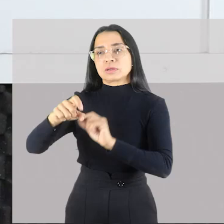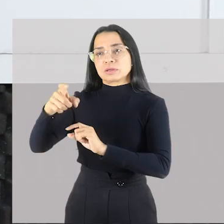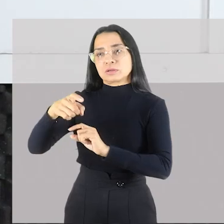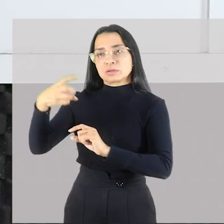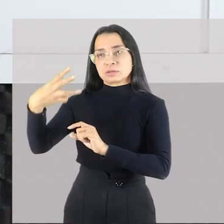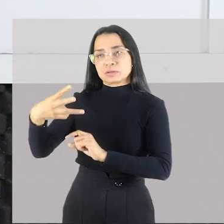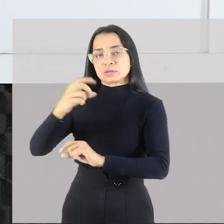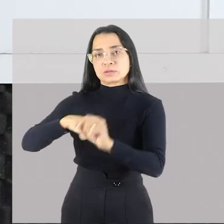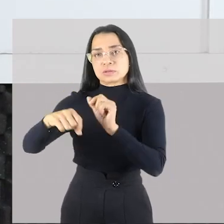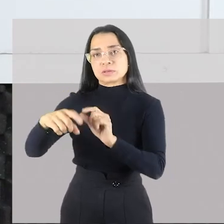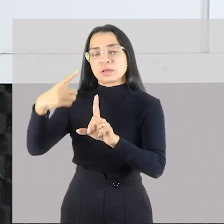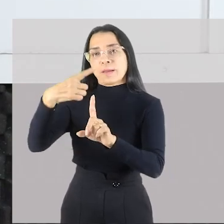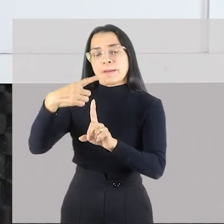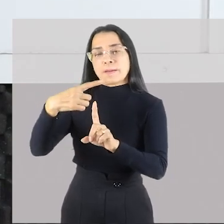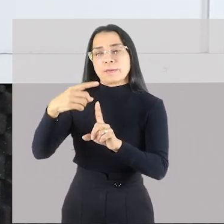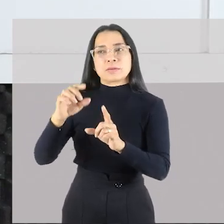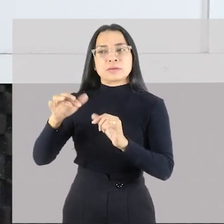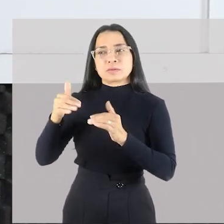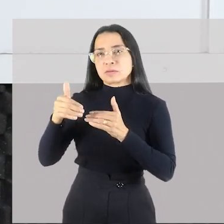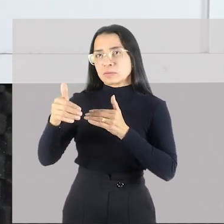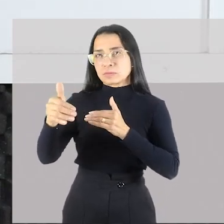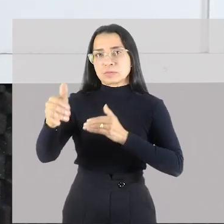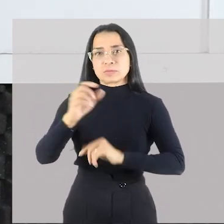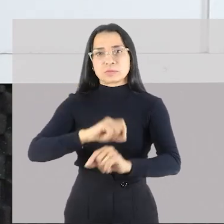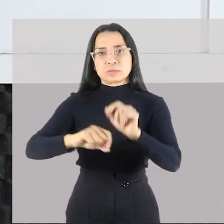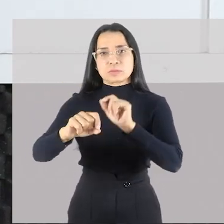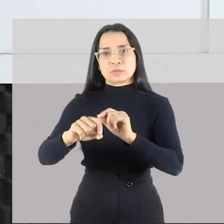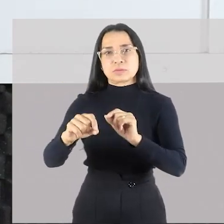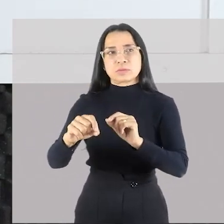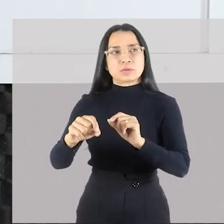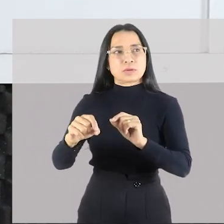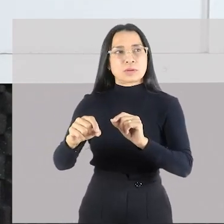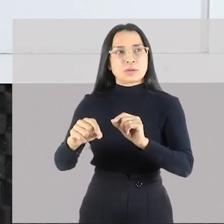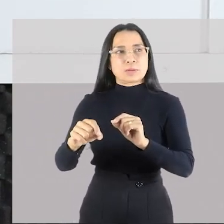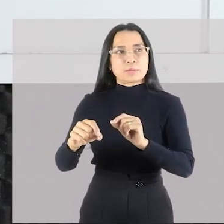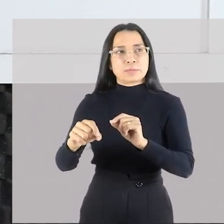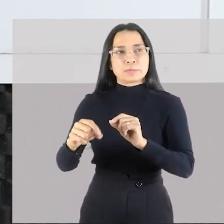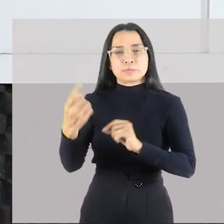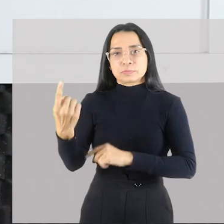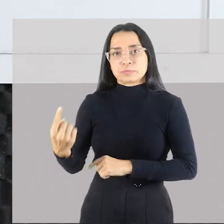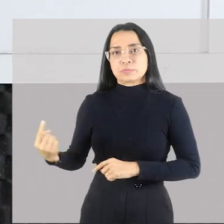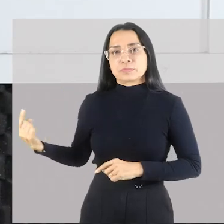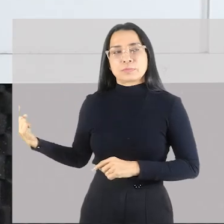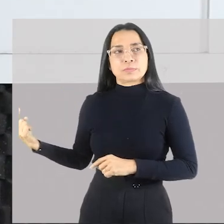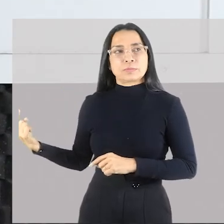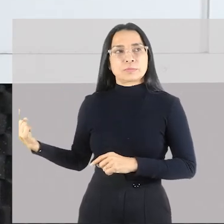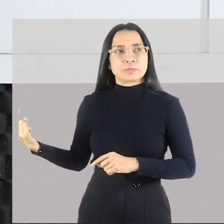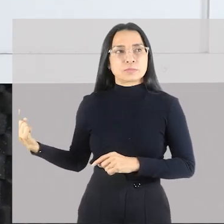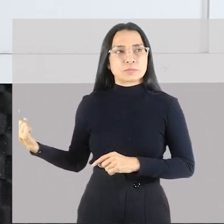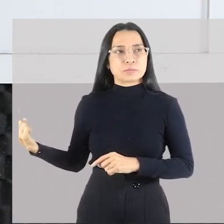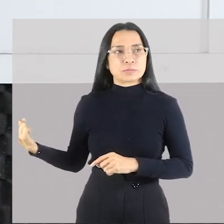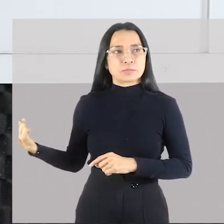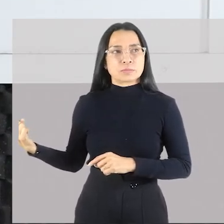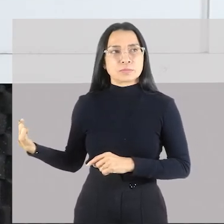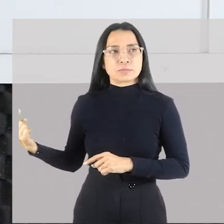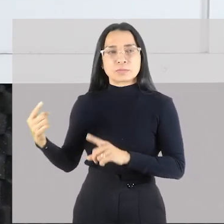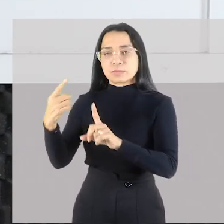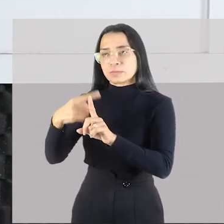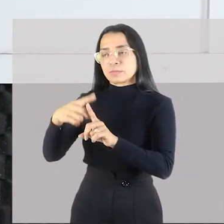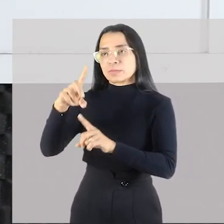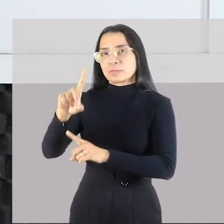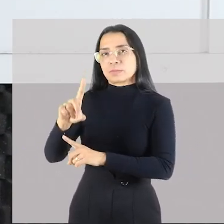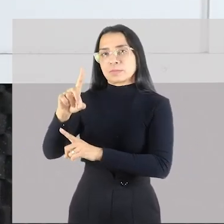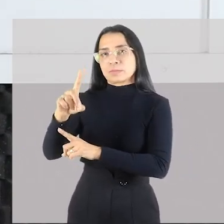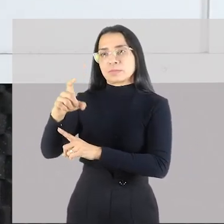x3, e assim vai. Mais um D, xn, igual a um